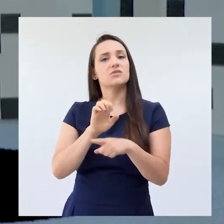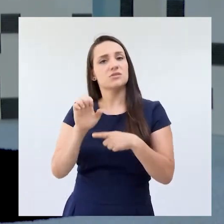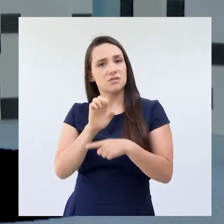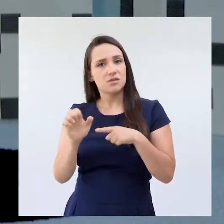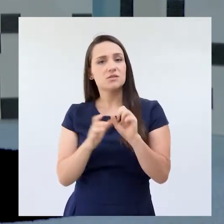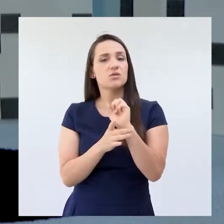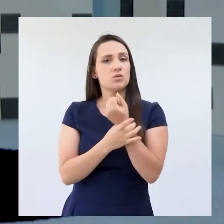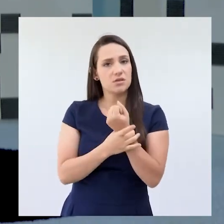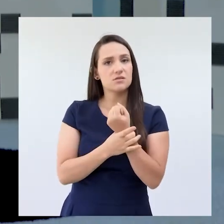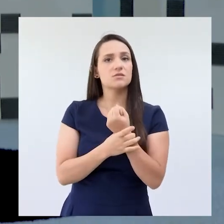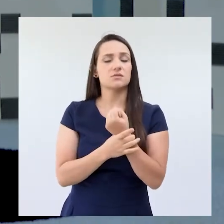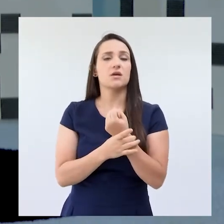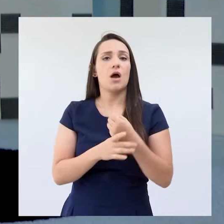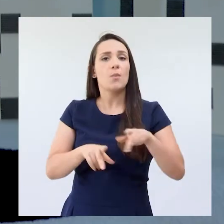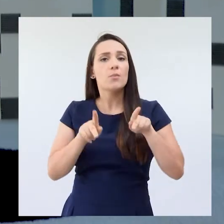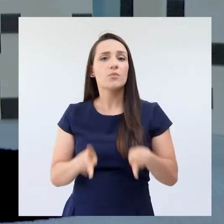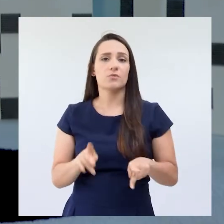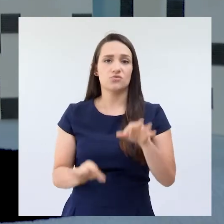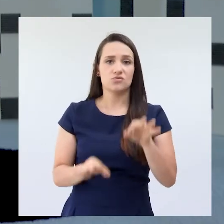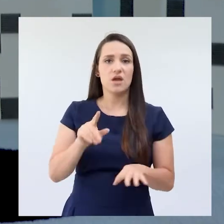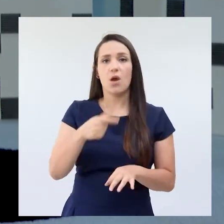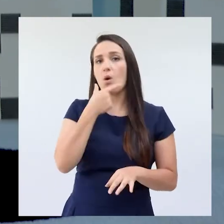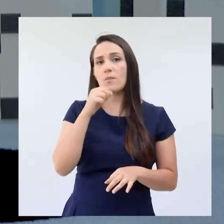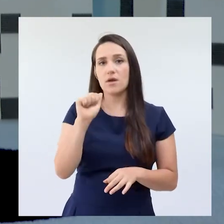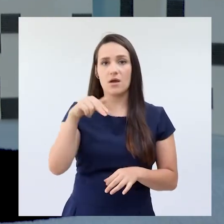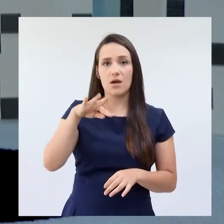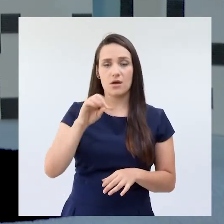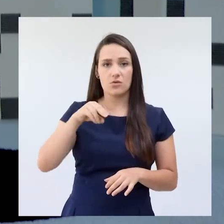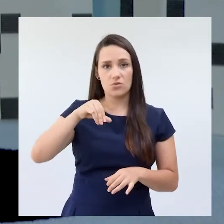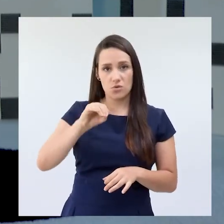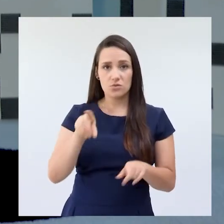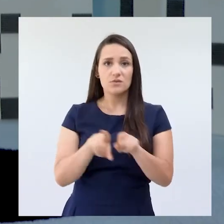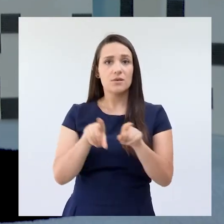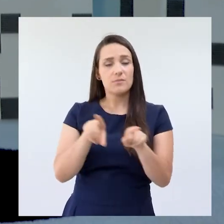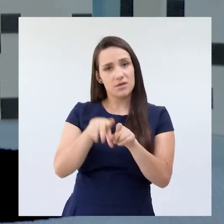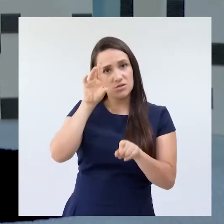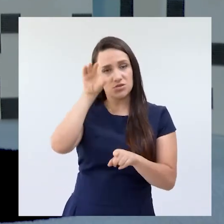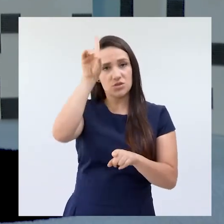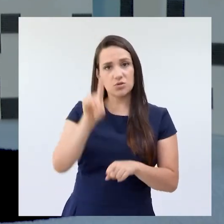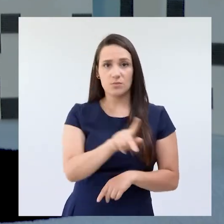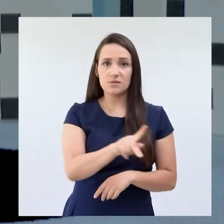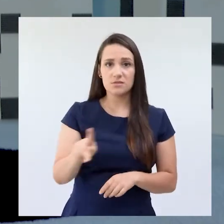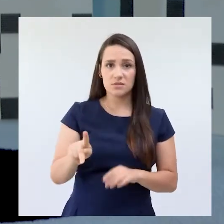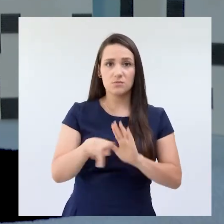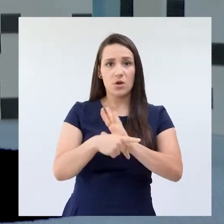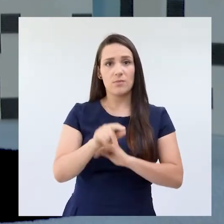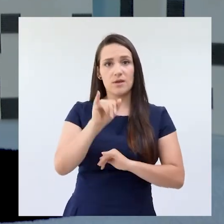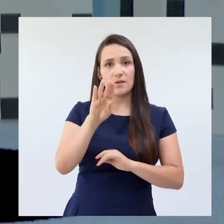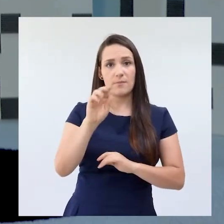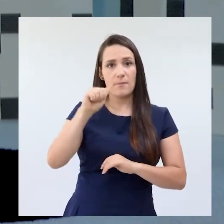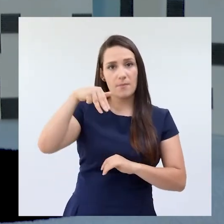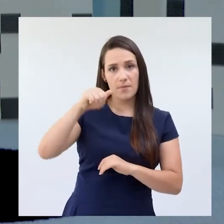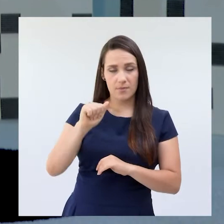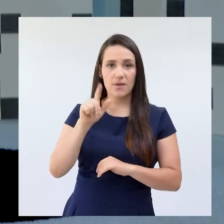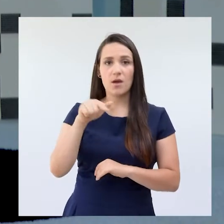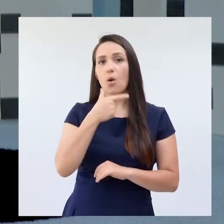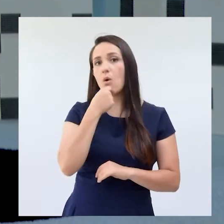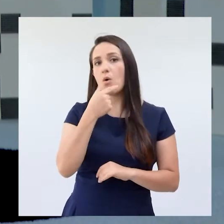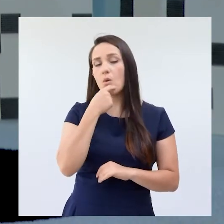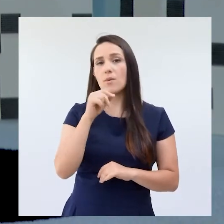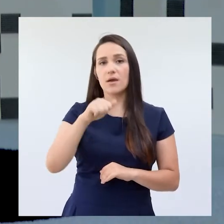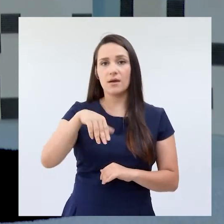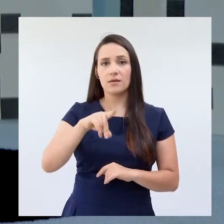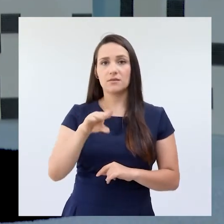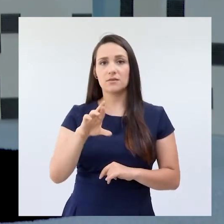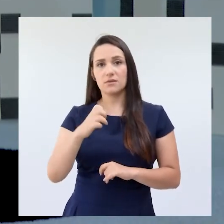o secretário de Estado, Justiça e Segurança Pública, Antônio Carlos Videira, e o diretor-presidente do Instituto de Meio Ambiente de Mato